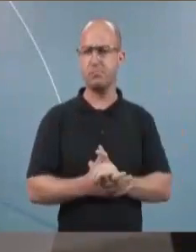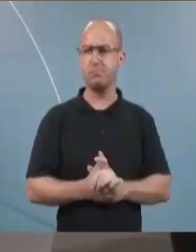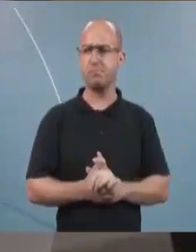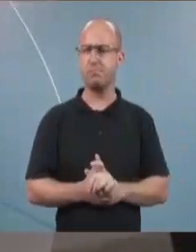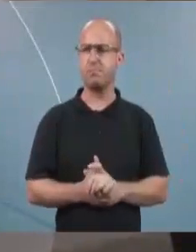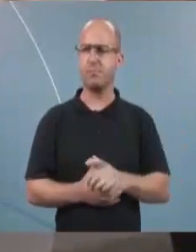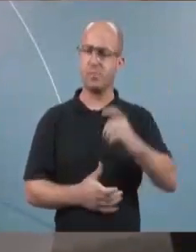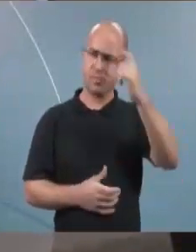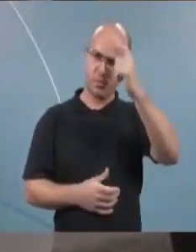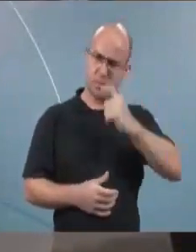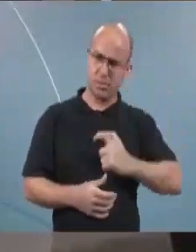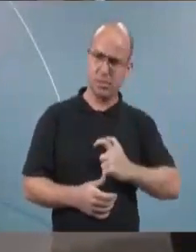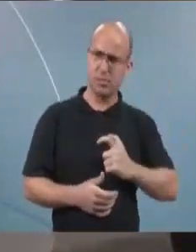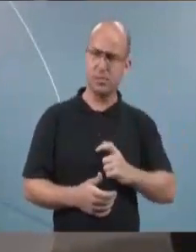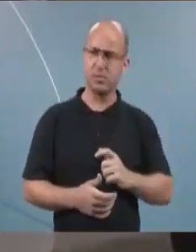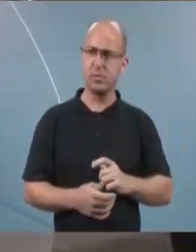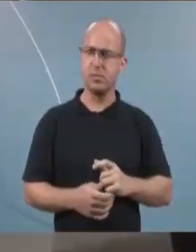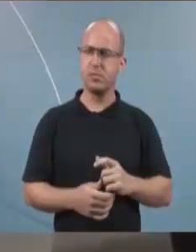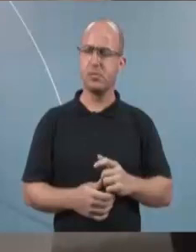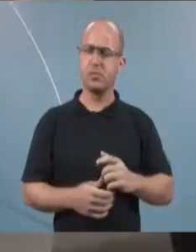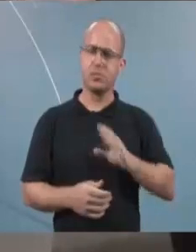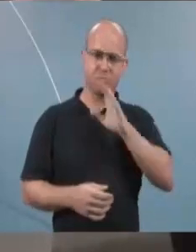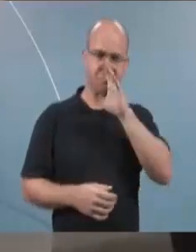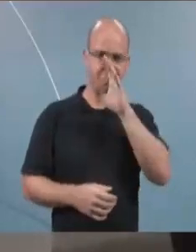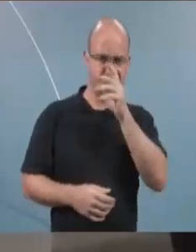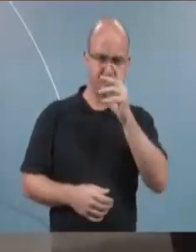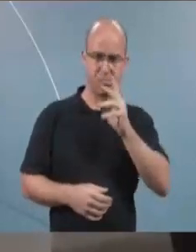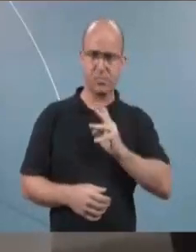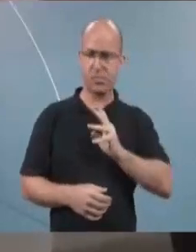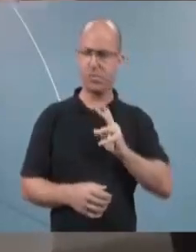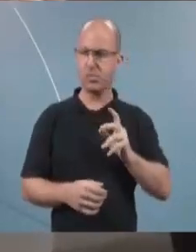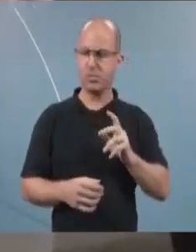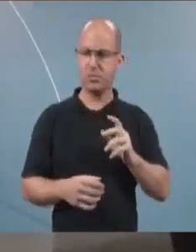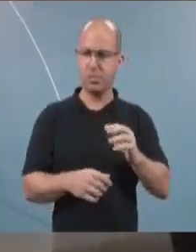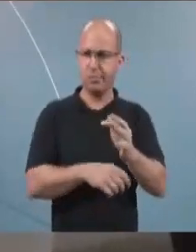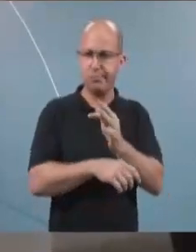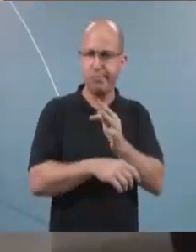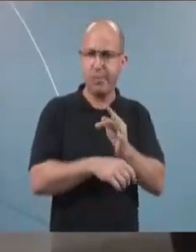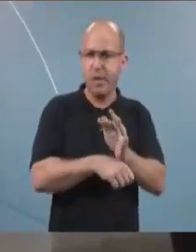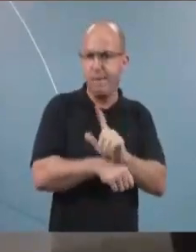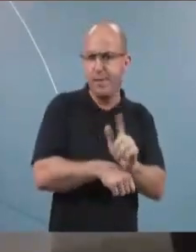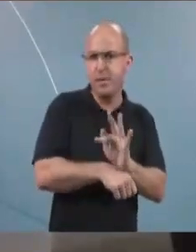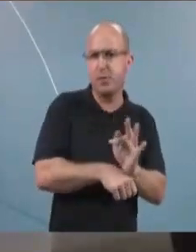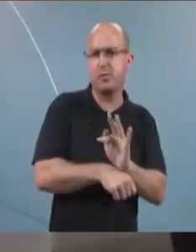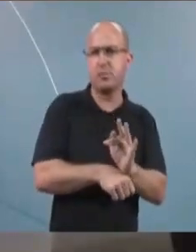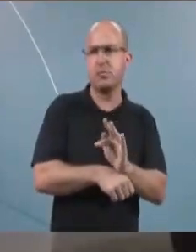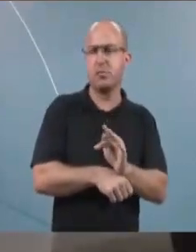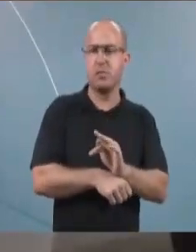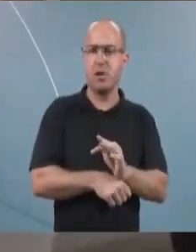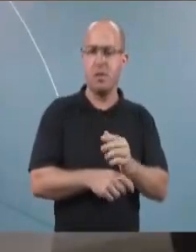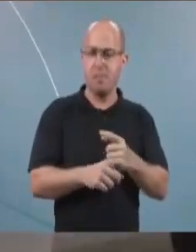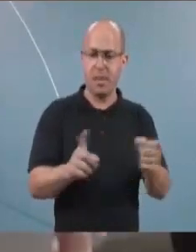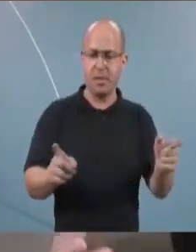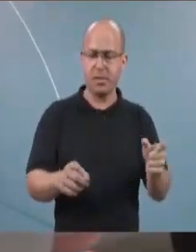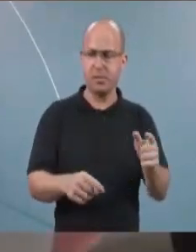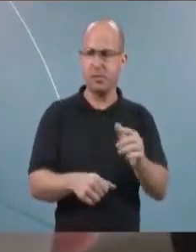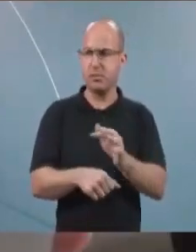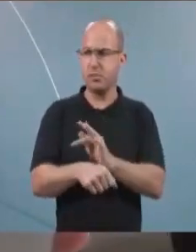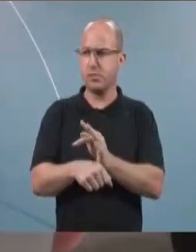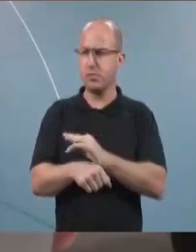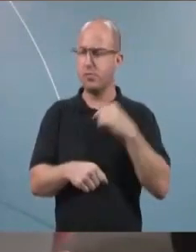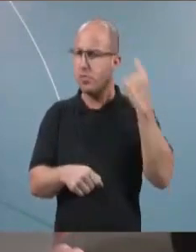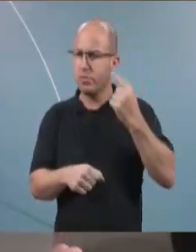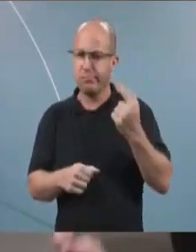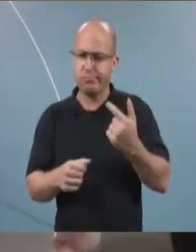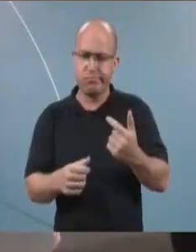nós eu eu sou um dos acusados não fiscalizamos eu tô tentando fiscalizar como doido esse e cada dia